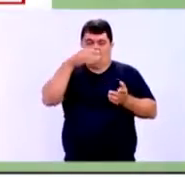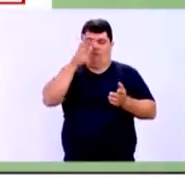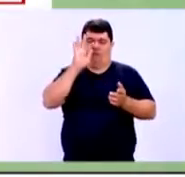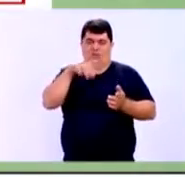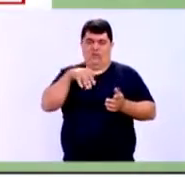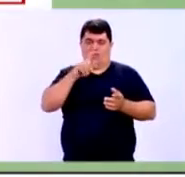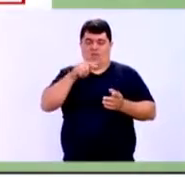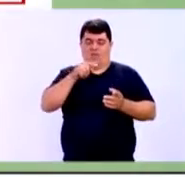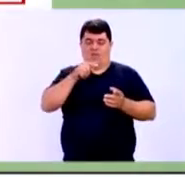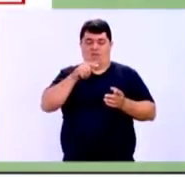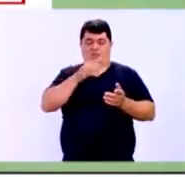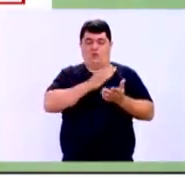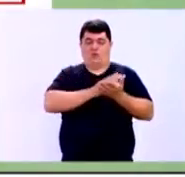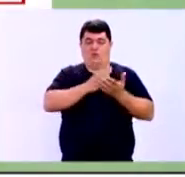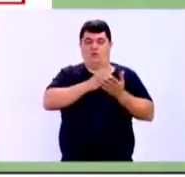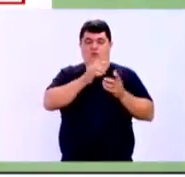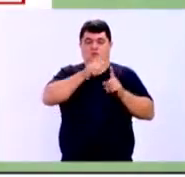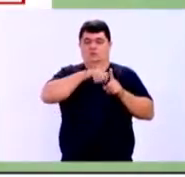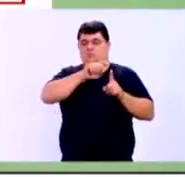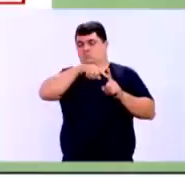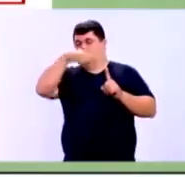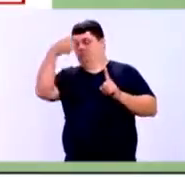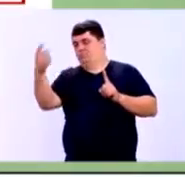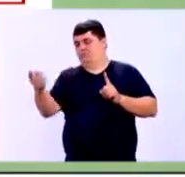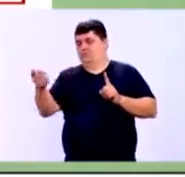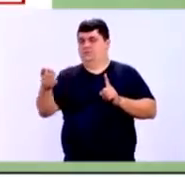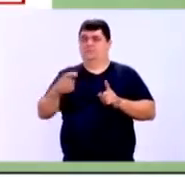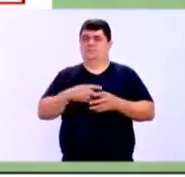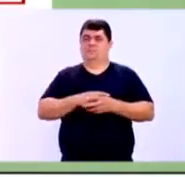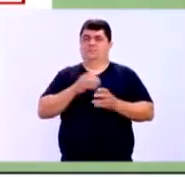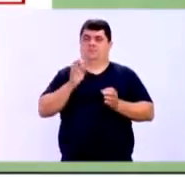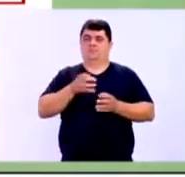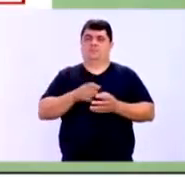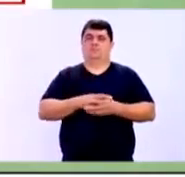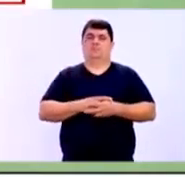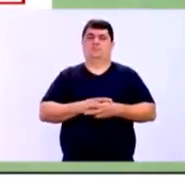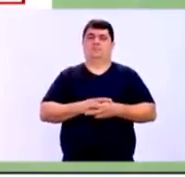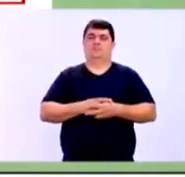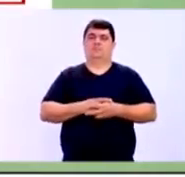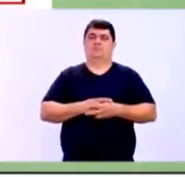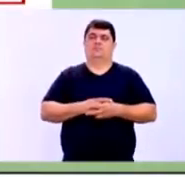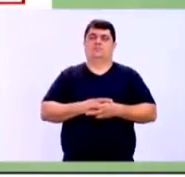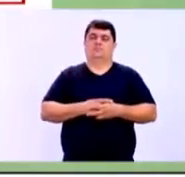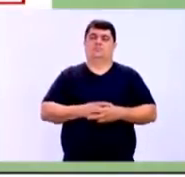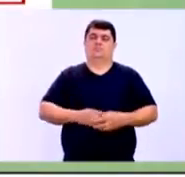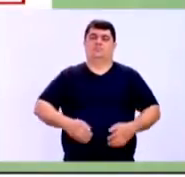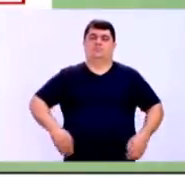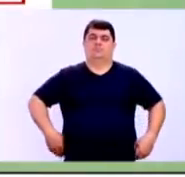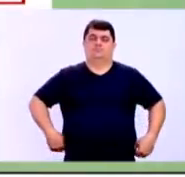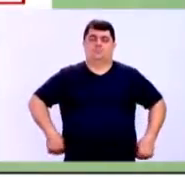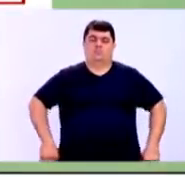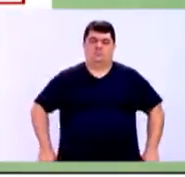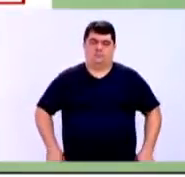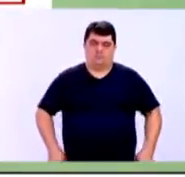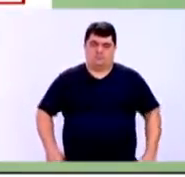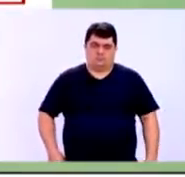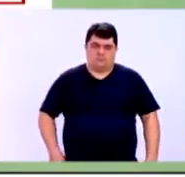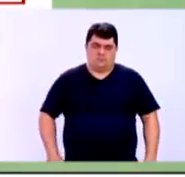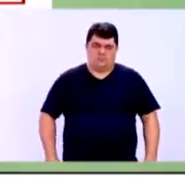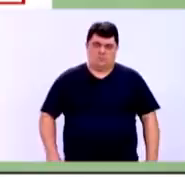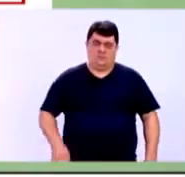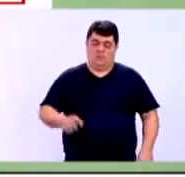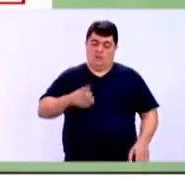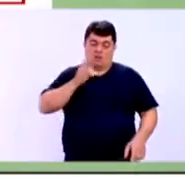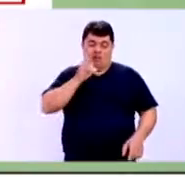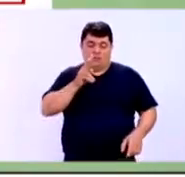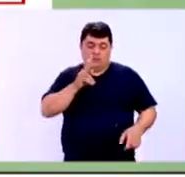é o estoque inicial do outro mês, certo? Então, através dessa ficha, acompanhamos todas